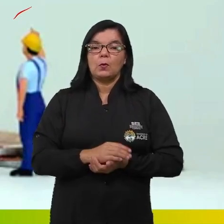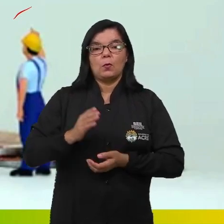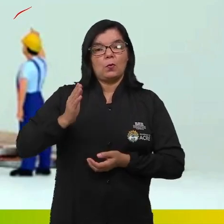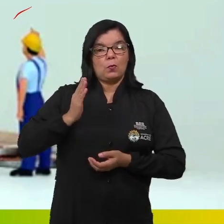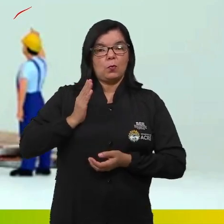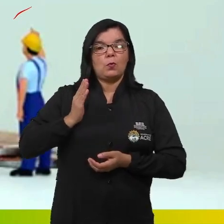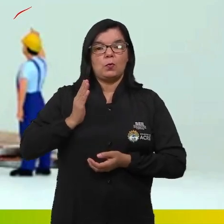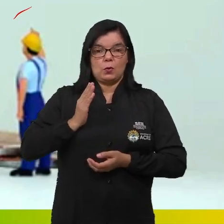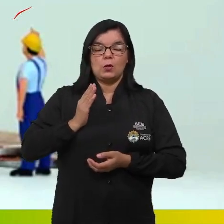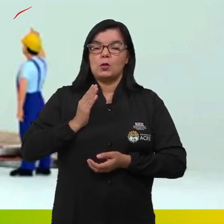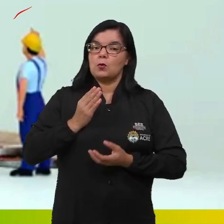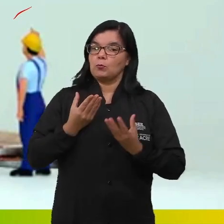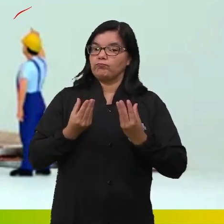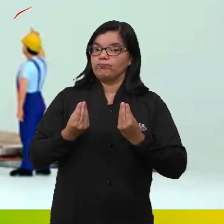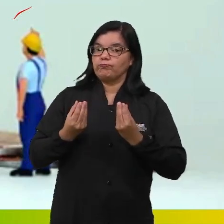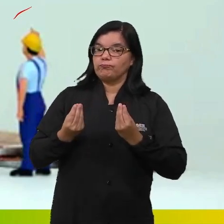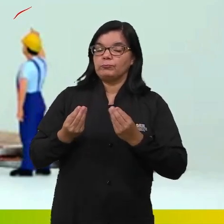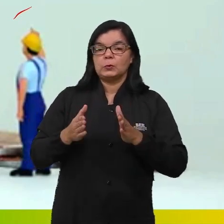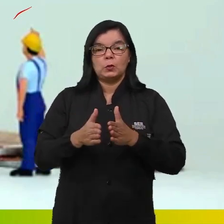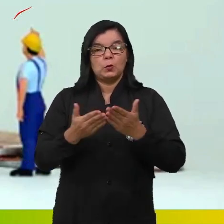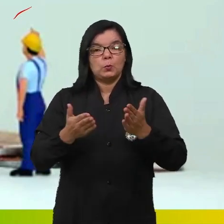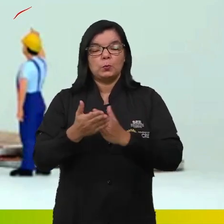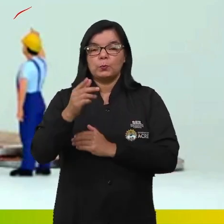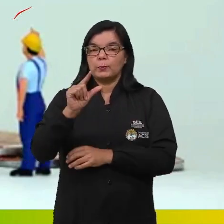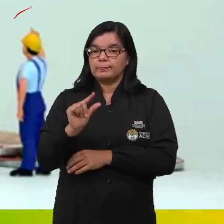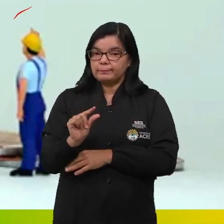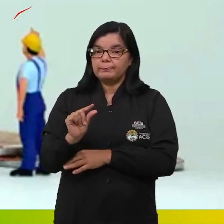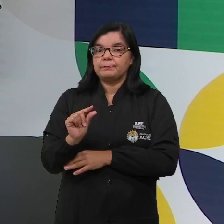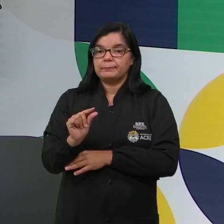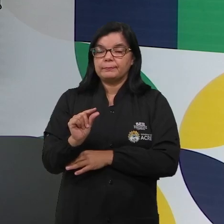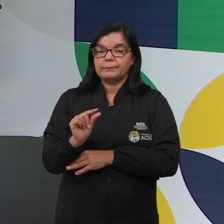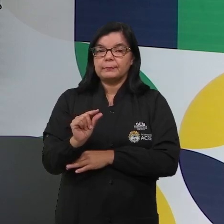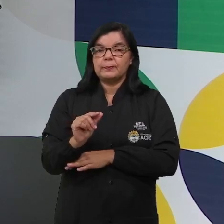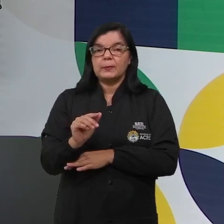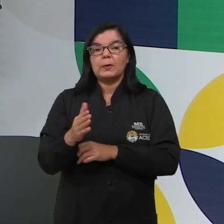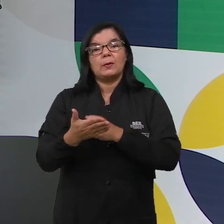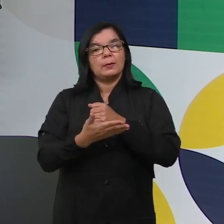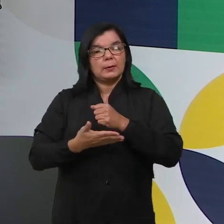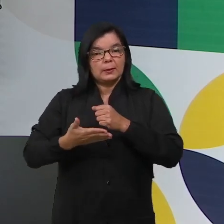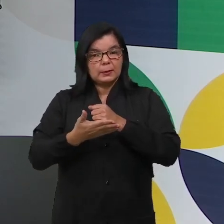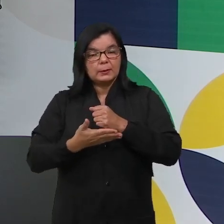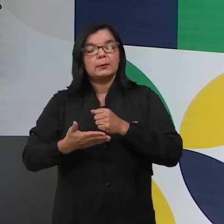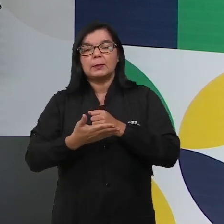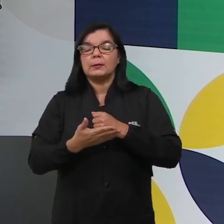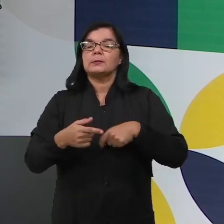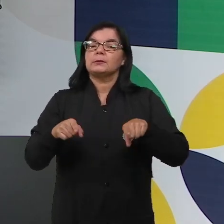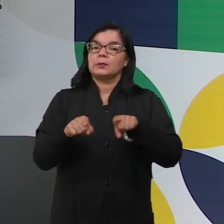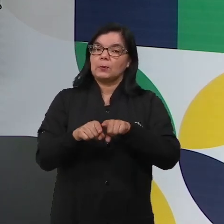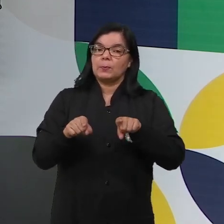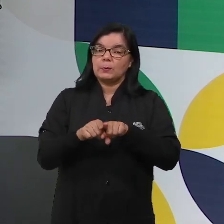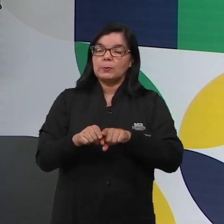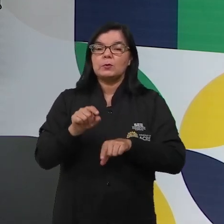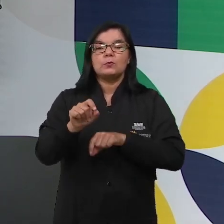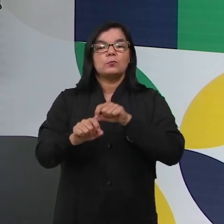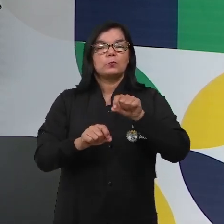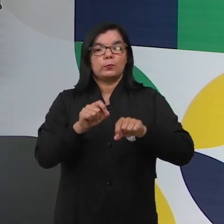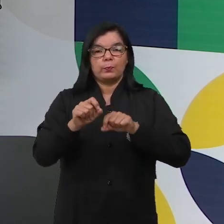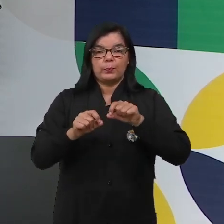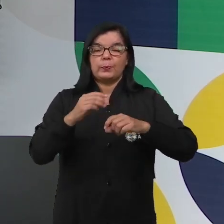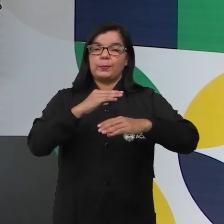com muito e o pobre com pouco. Então, basicamente, isso é o que a gente chama